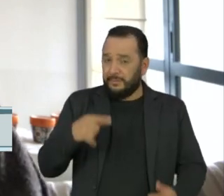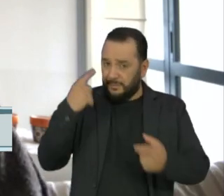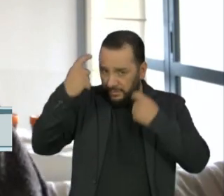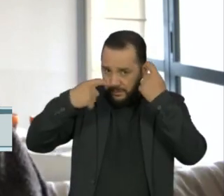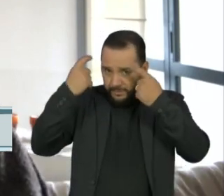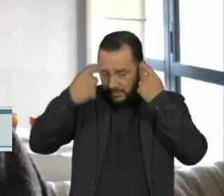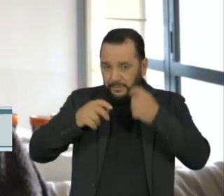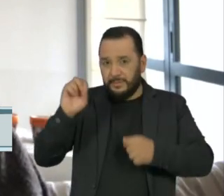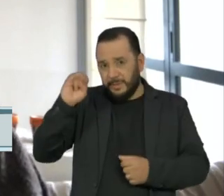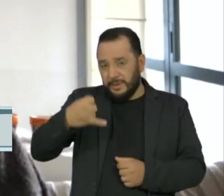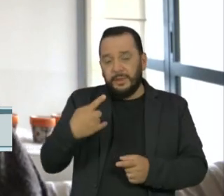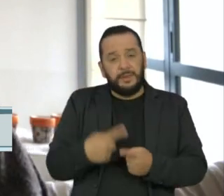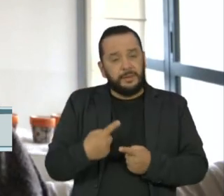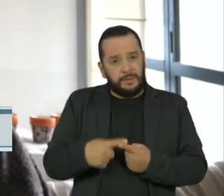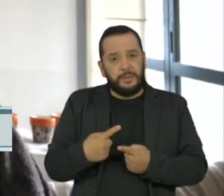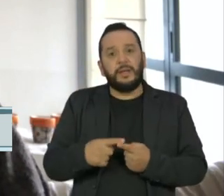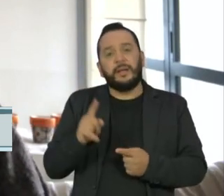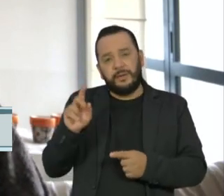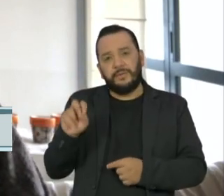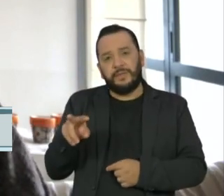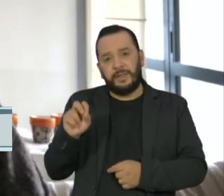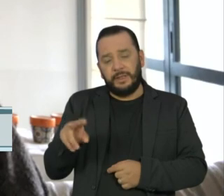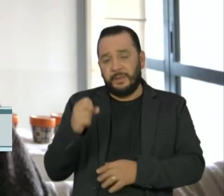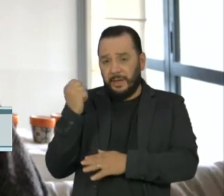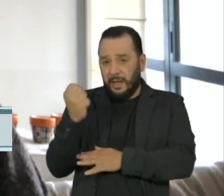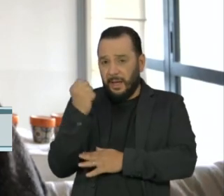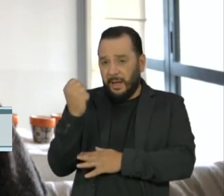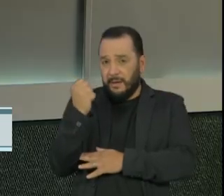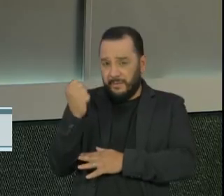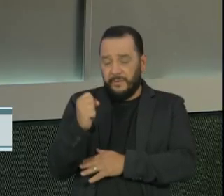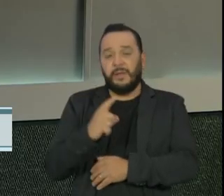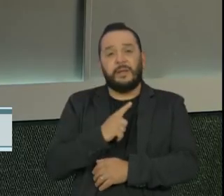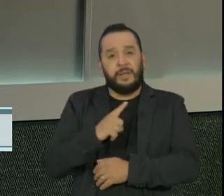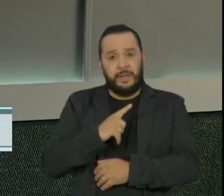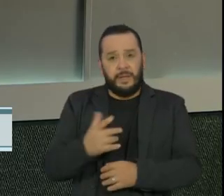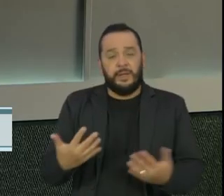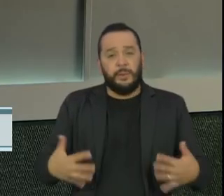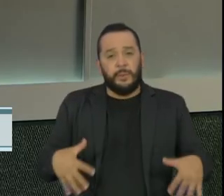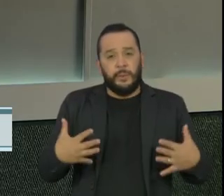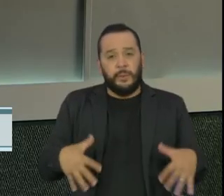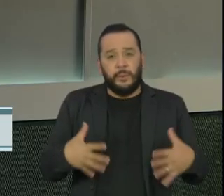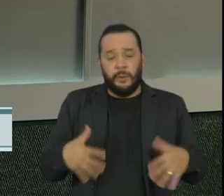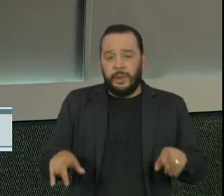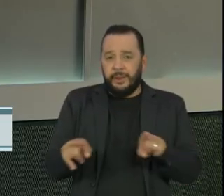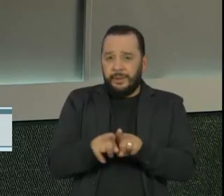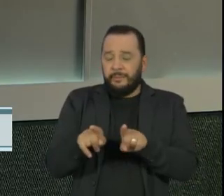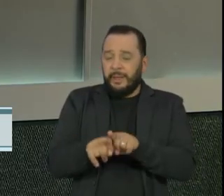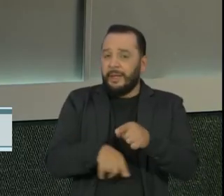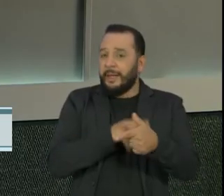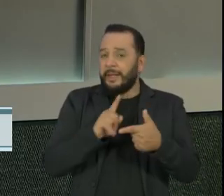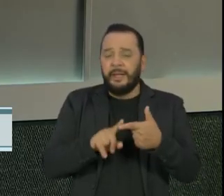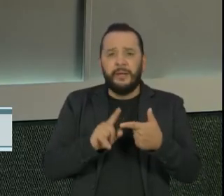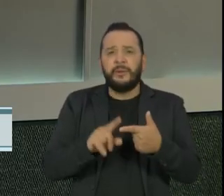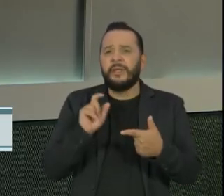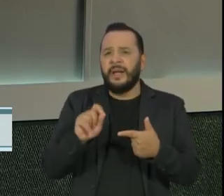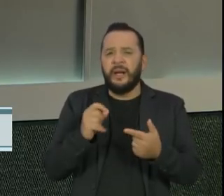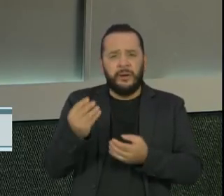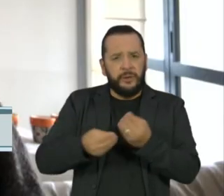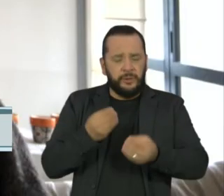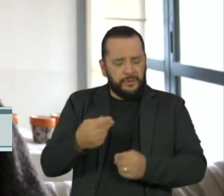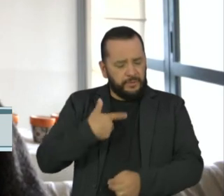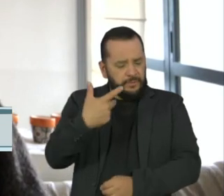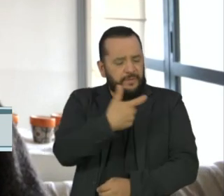porque é um vírus de gravidade alta. A segunda é em relação a eventual efeito da